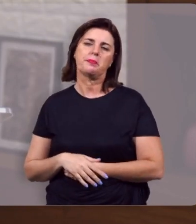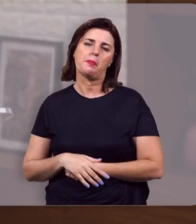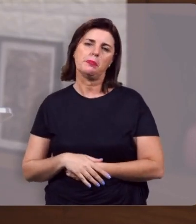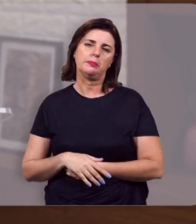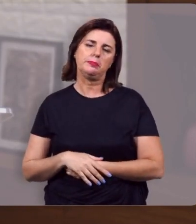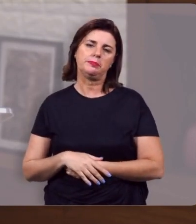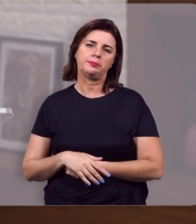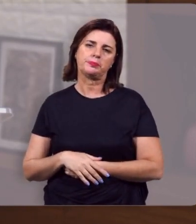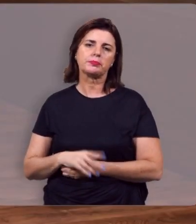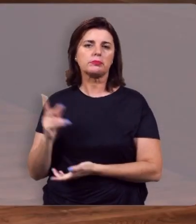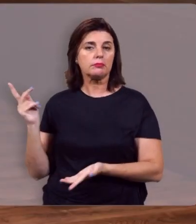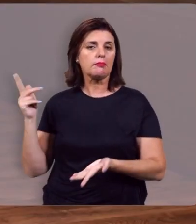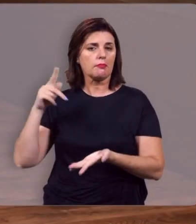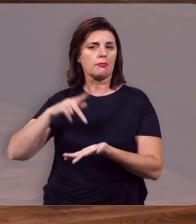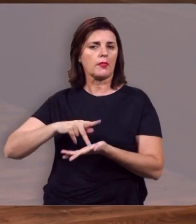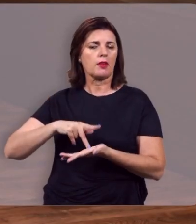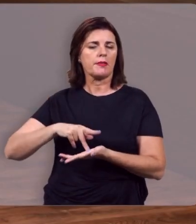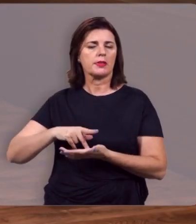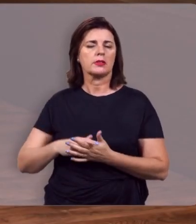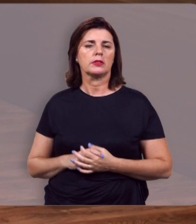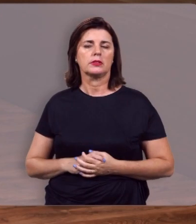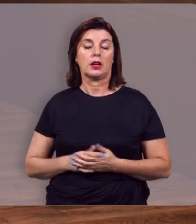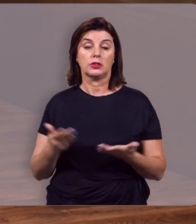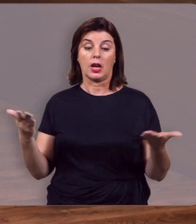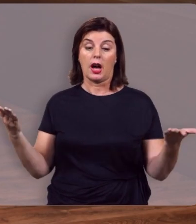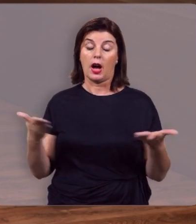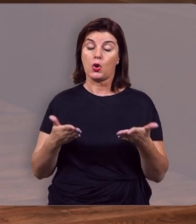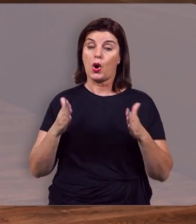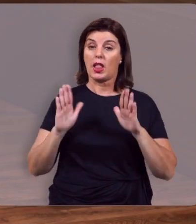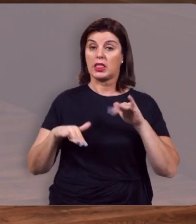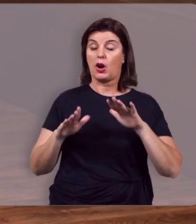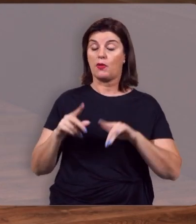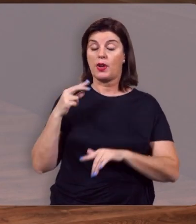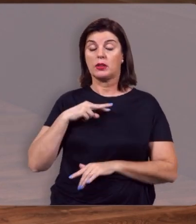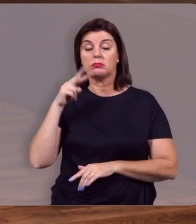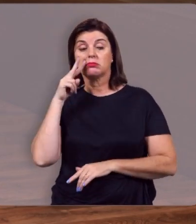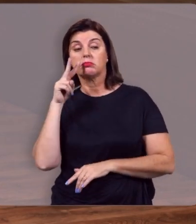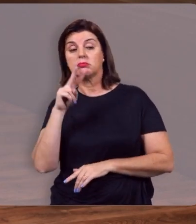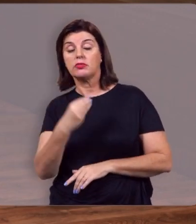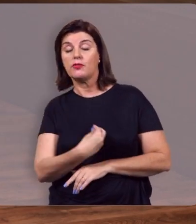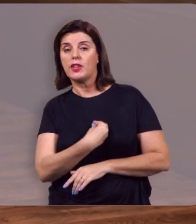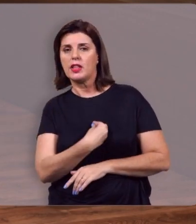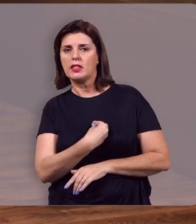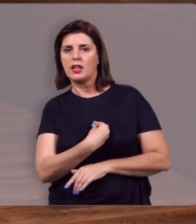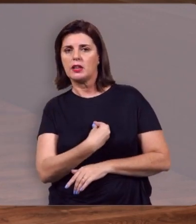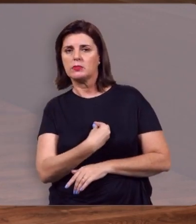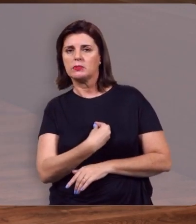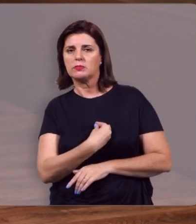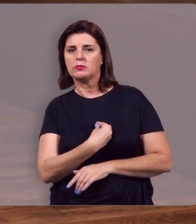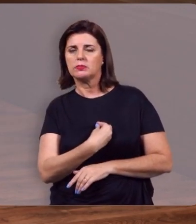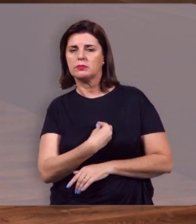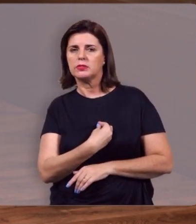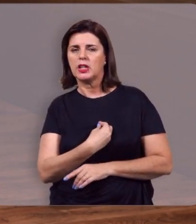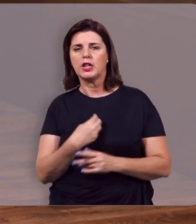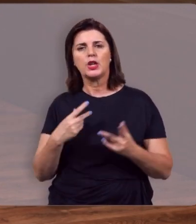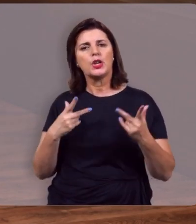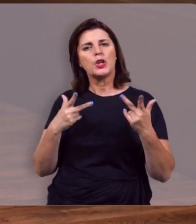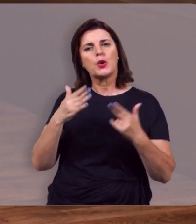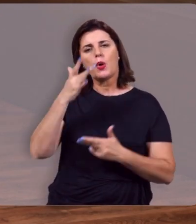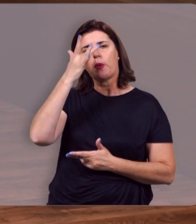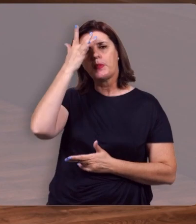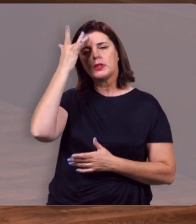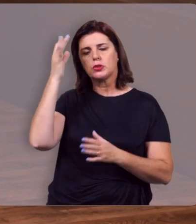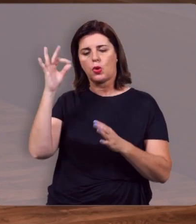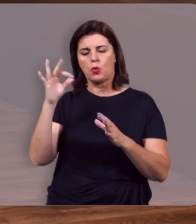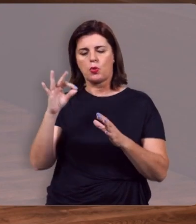você. Na verdade, agora talvez nós olhemos para a vida como alguém